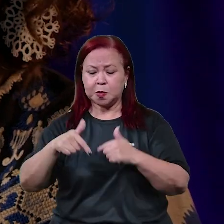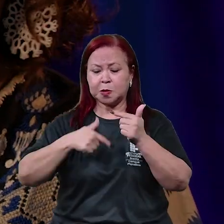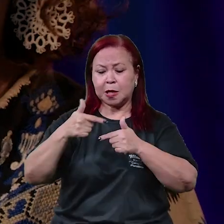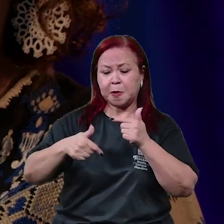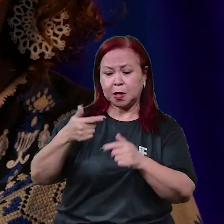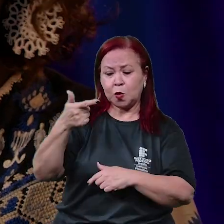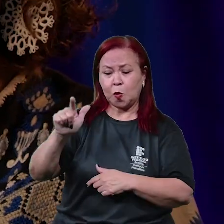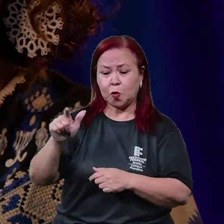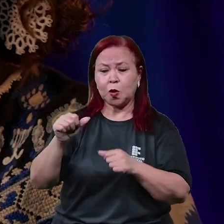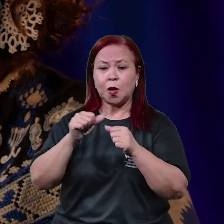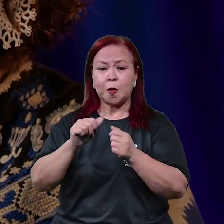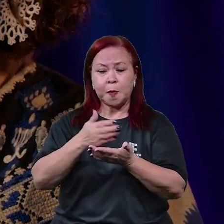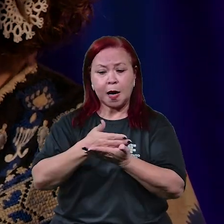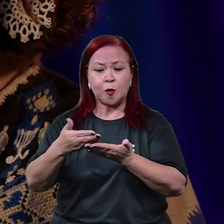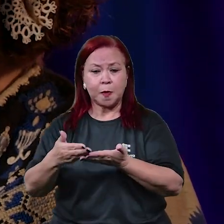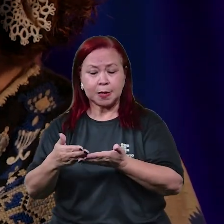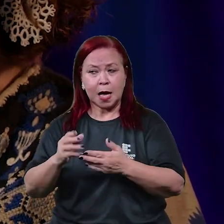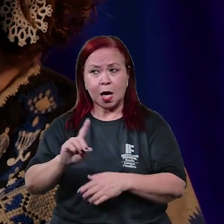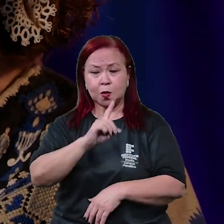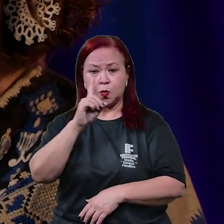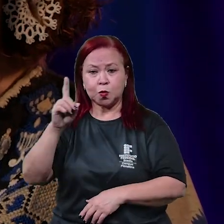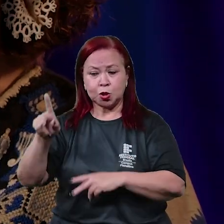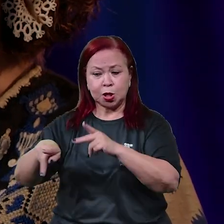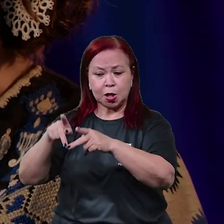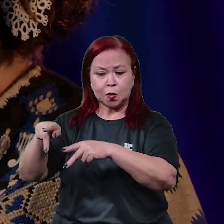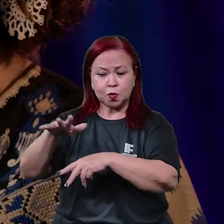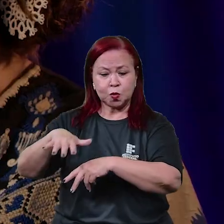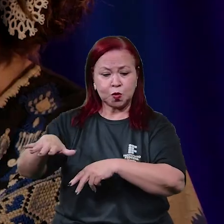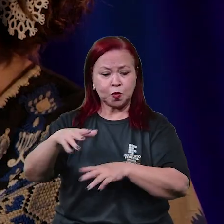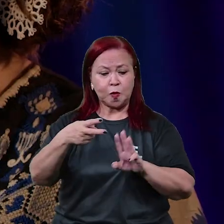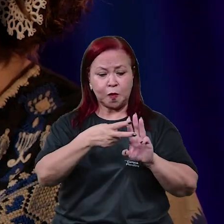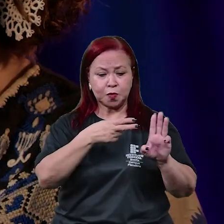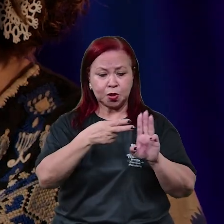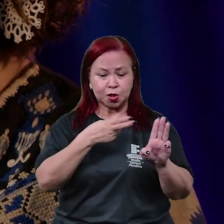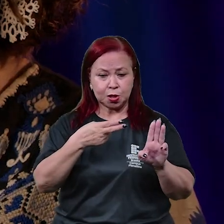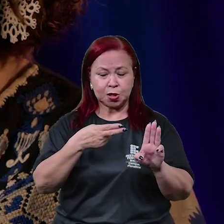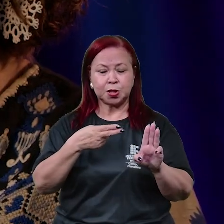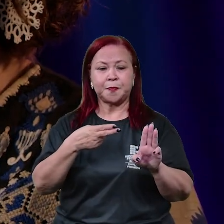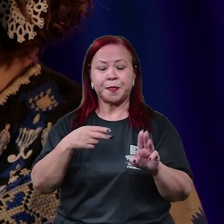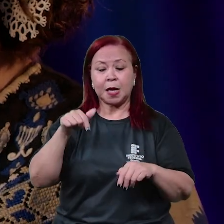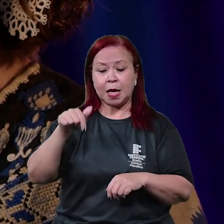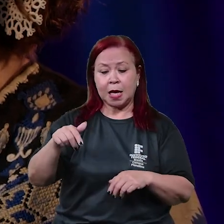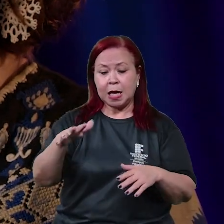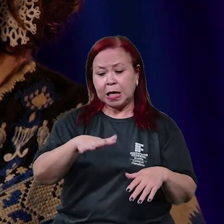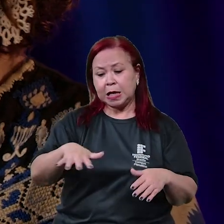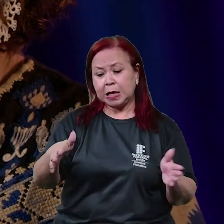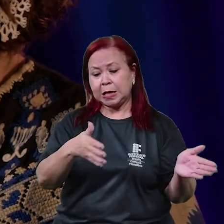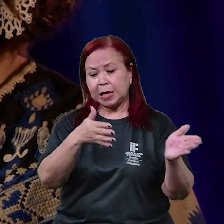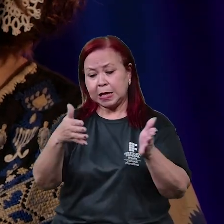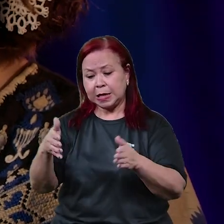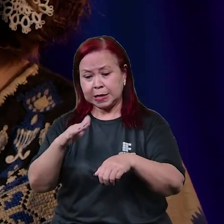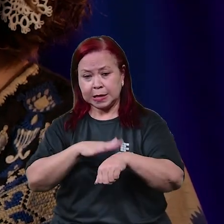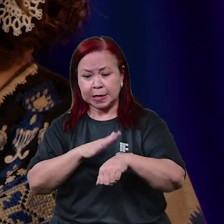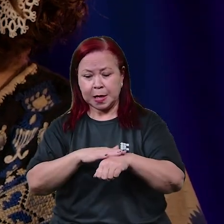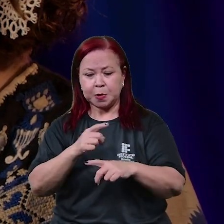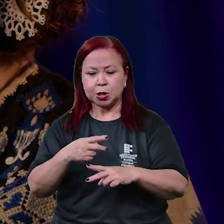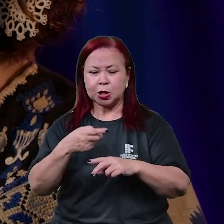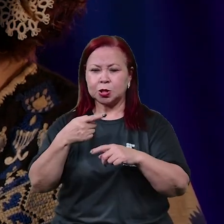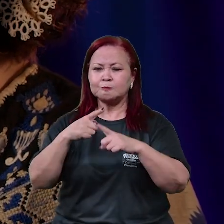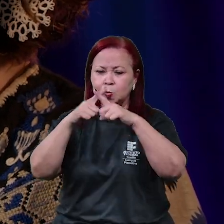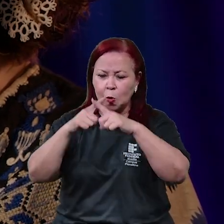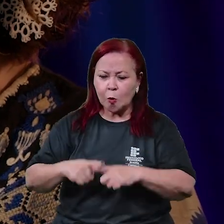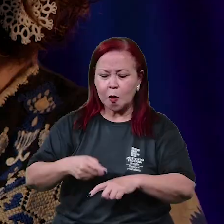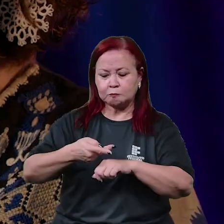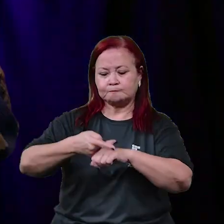outro para fazer um lançamento, né, no Dia dos Povos Indígenas, fazer algo mais robusto. E nesse meio tempo a gente também